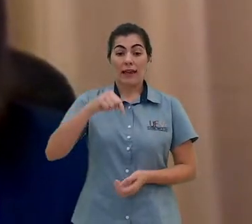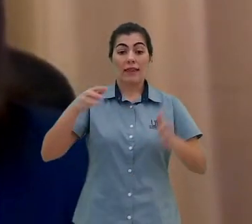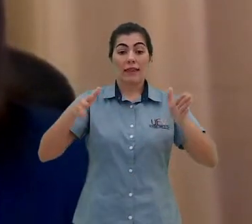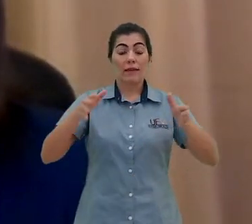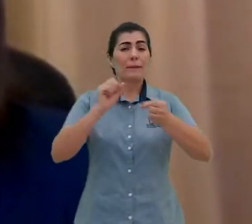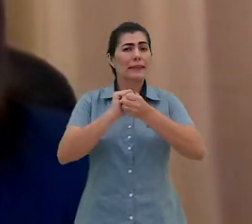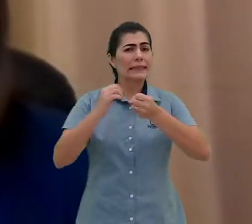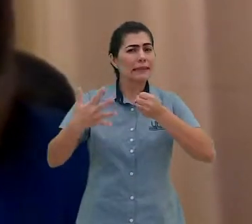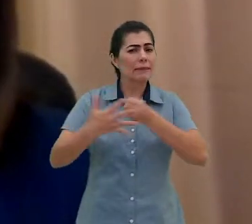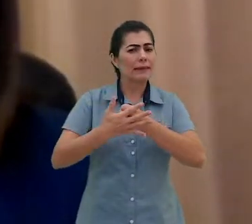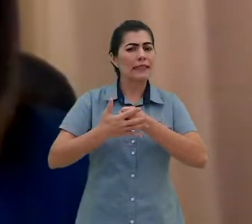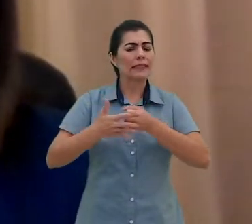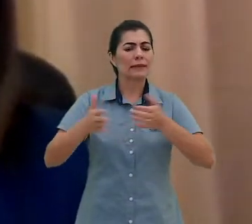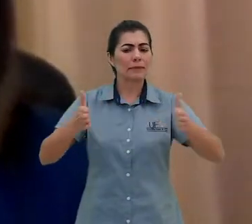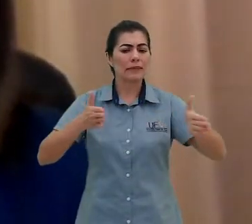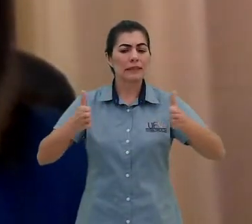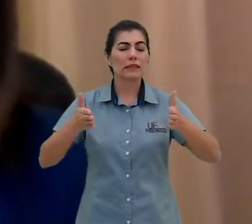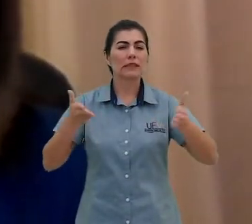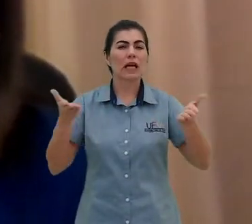essa questão de